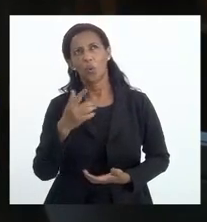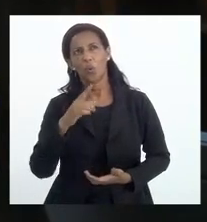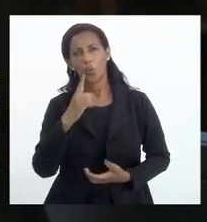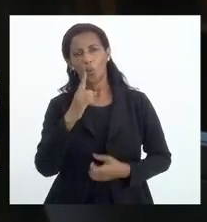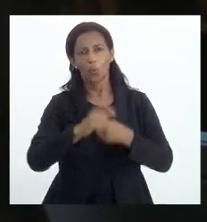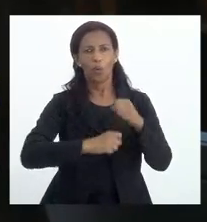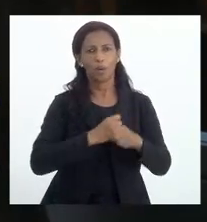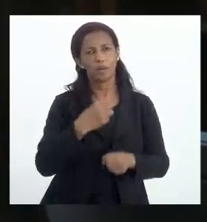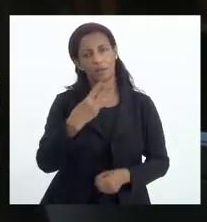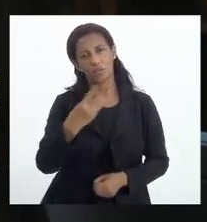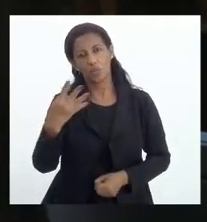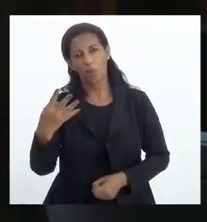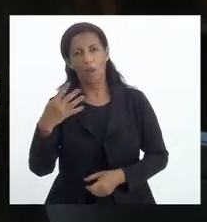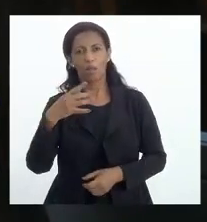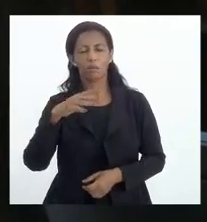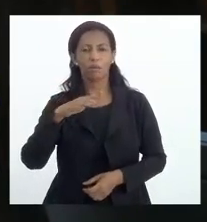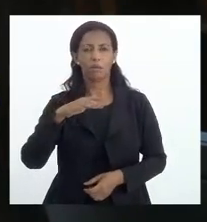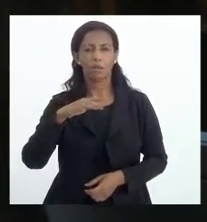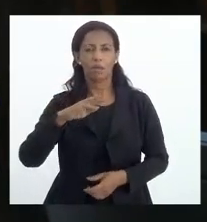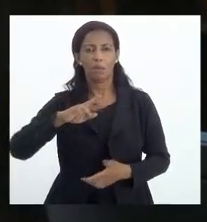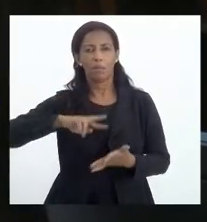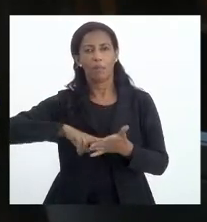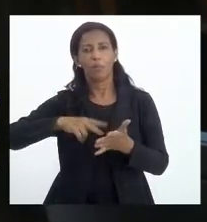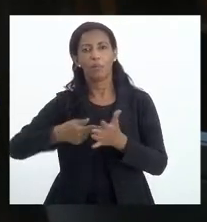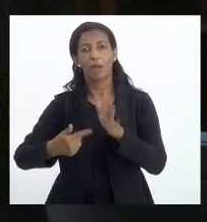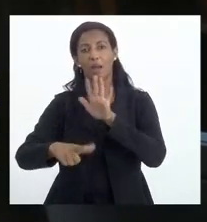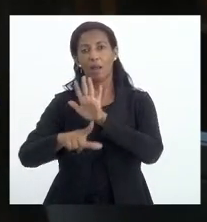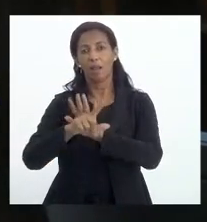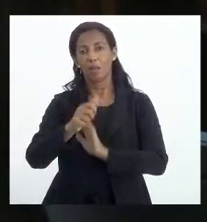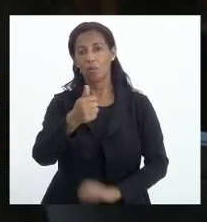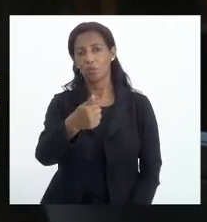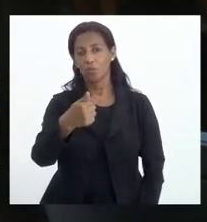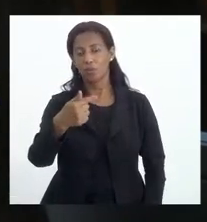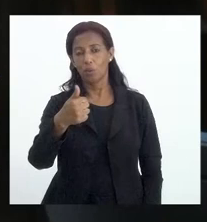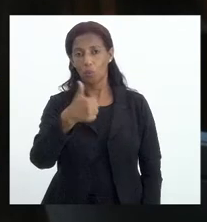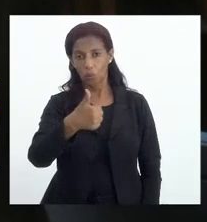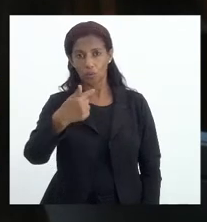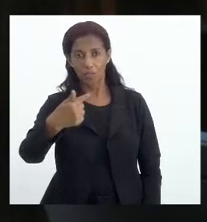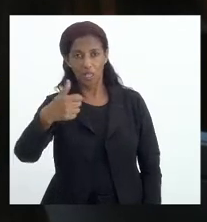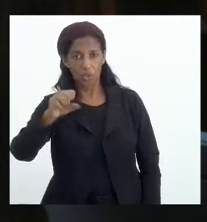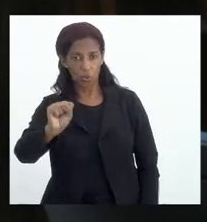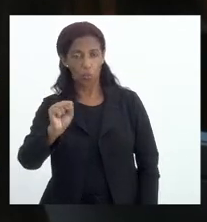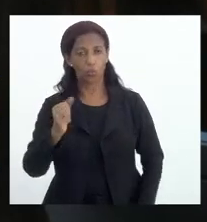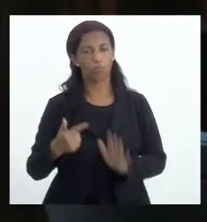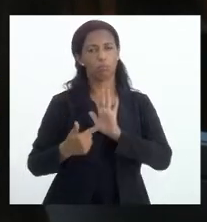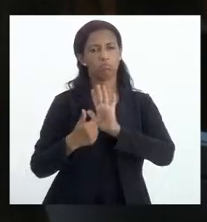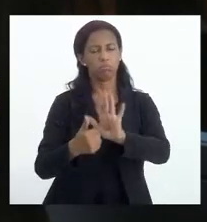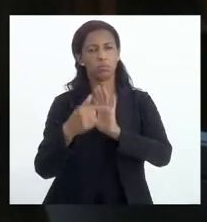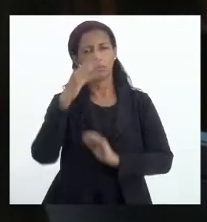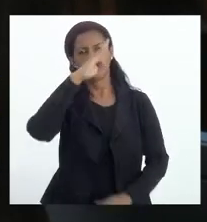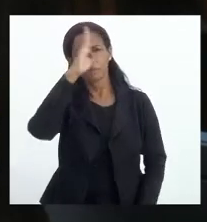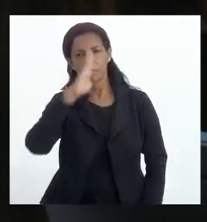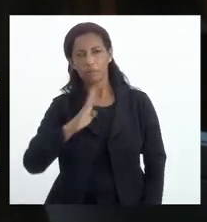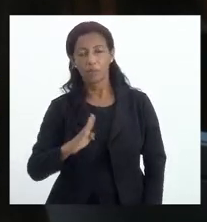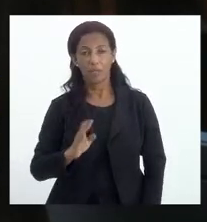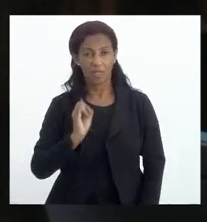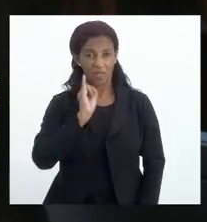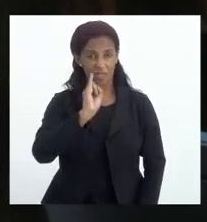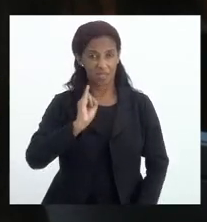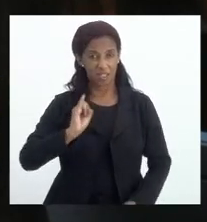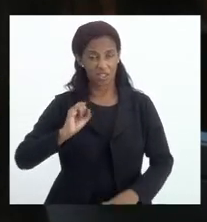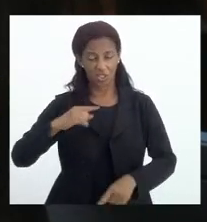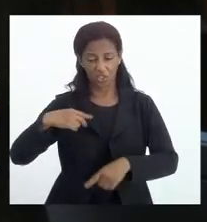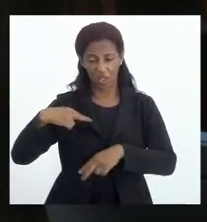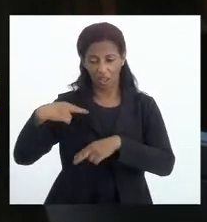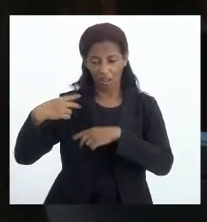1 ano e 3, 4 meses para conseguir a alteração da Lei 178 e mostrar ao Brasil que, se a gente quer gerar